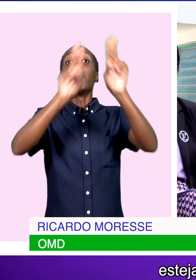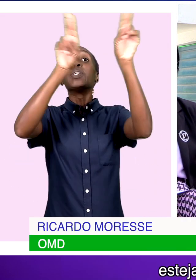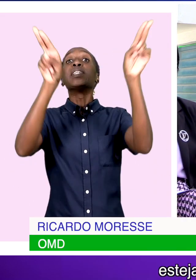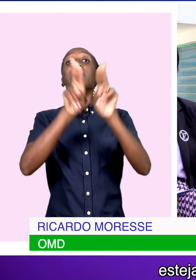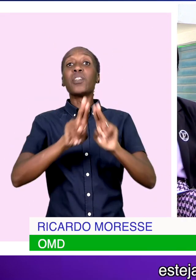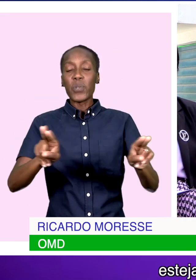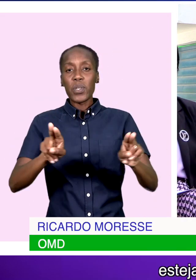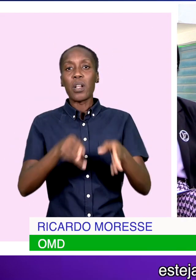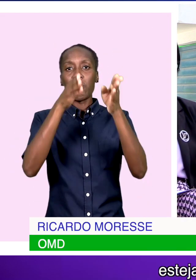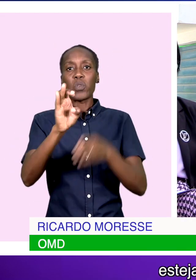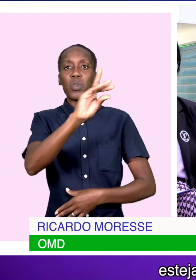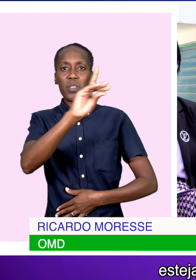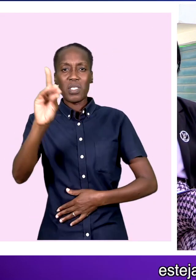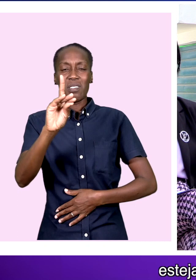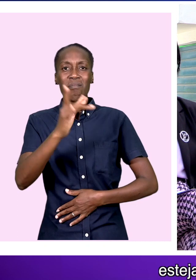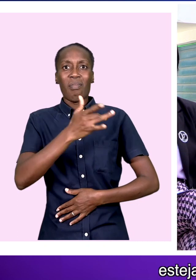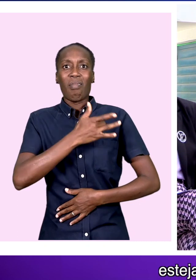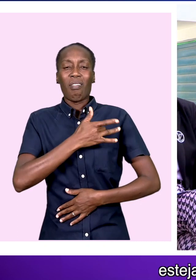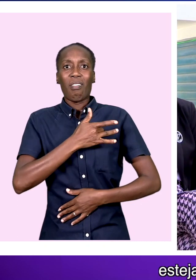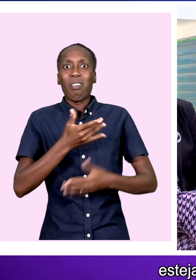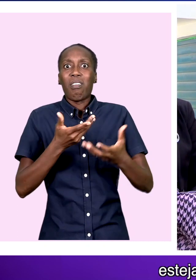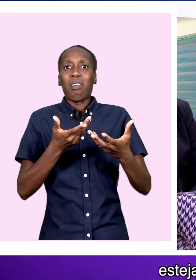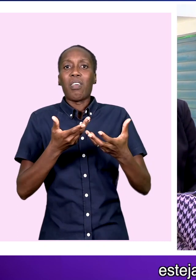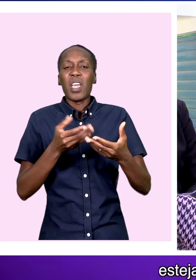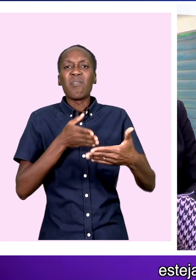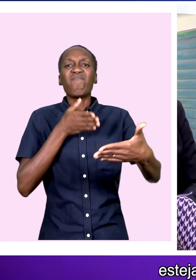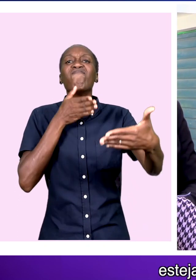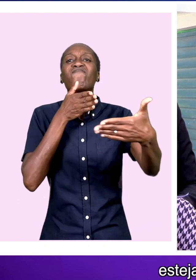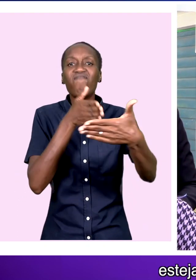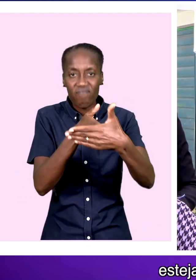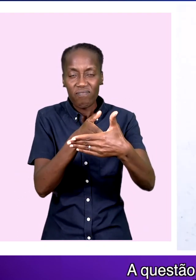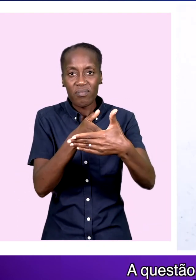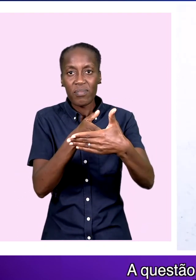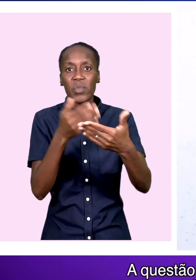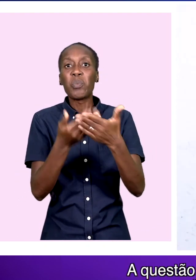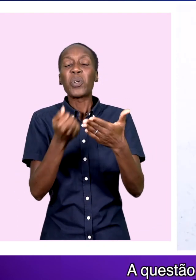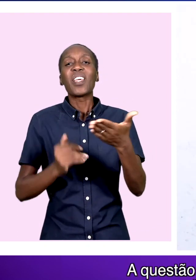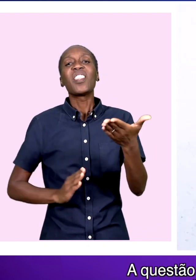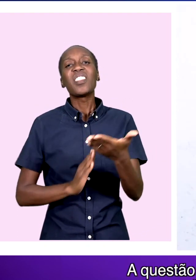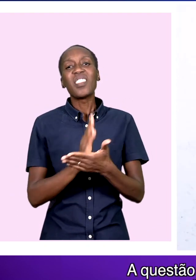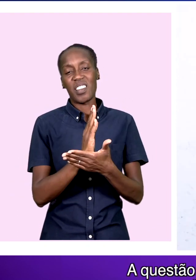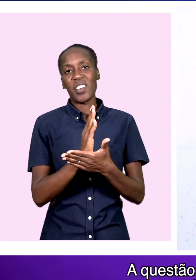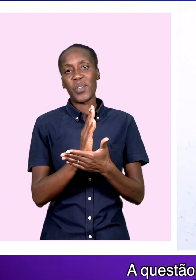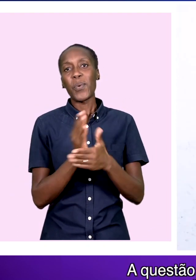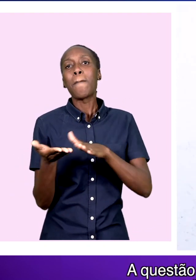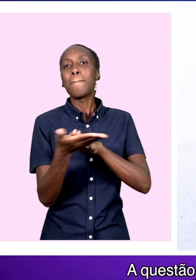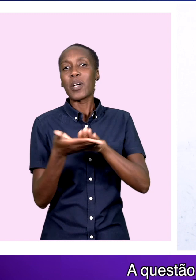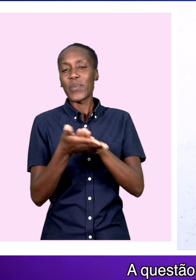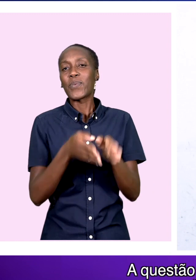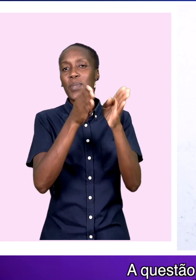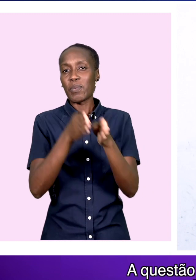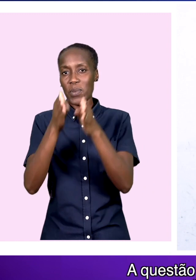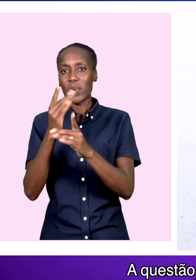lamentar a limitação do exercício de um direito básico. A questão da participação pública,